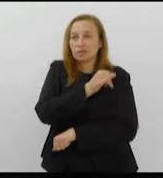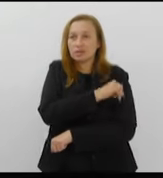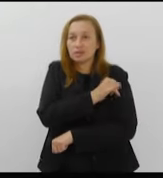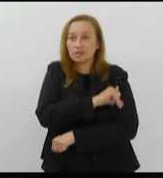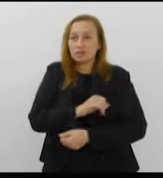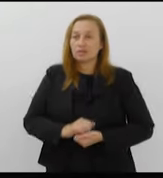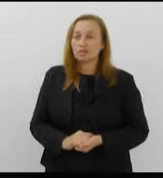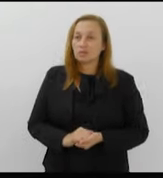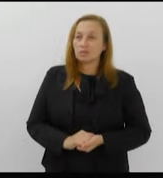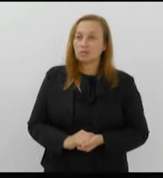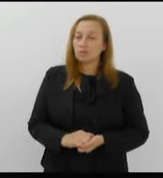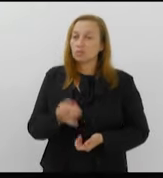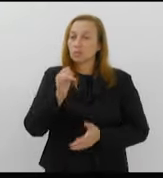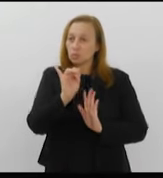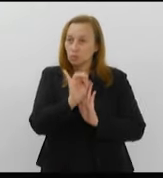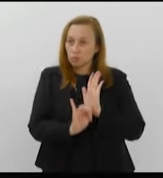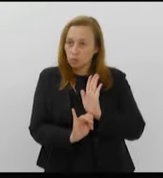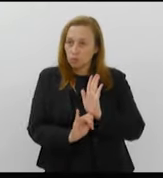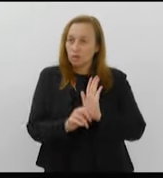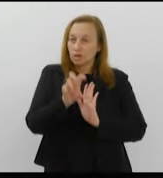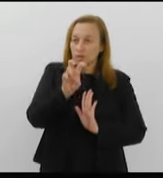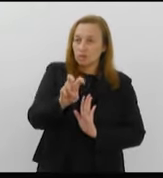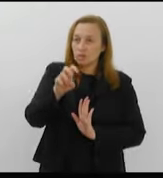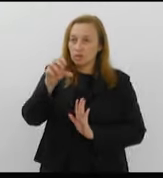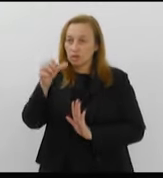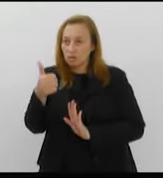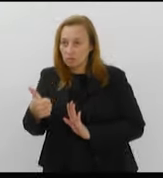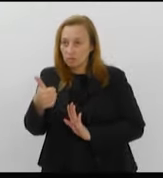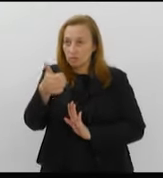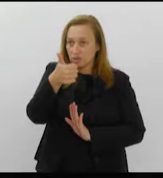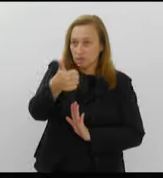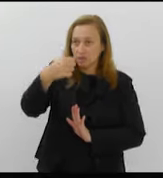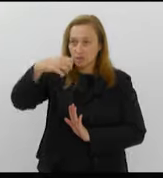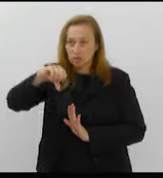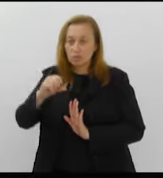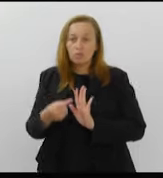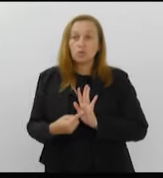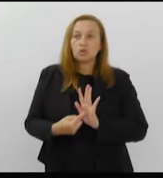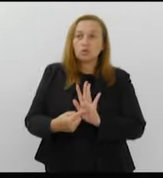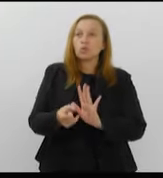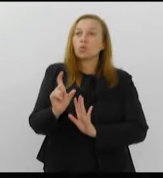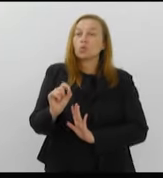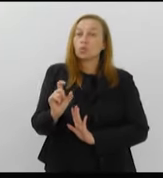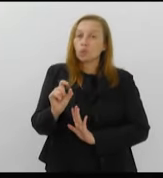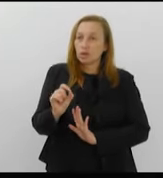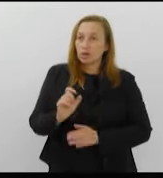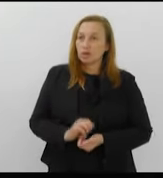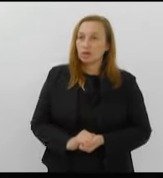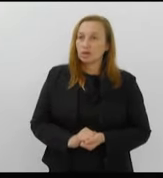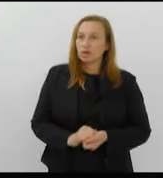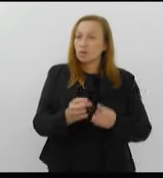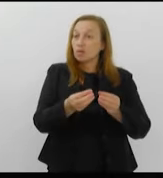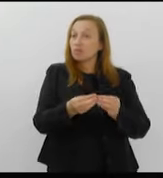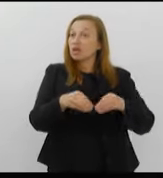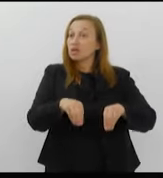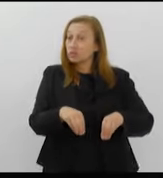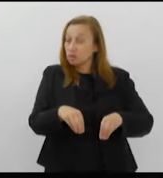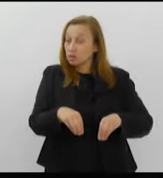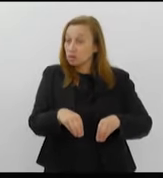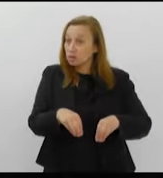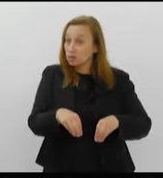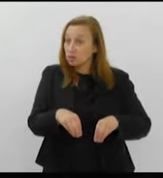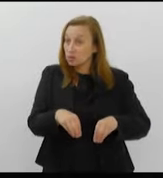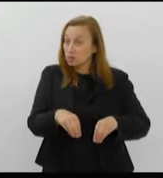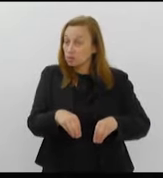por intermédio do seu relatório 5119, demonstrava que, para além do dano ao